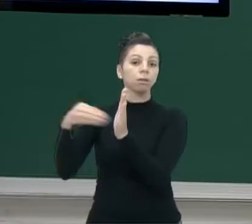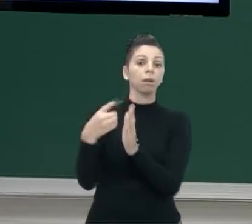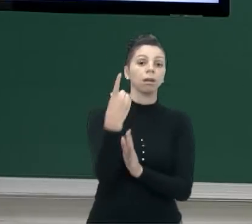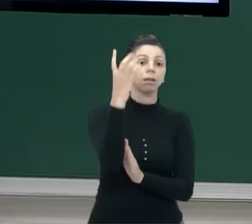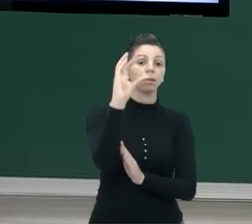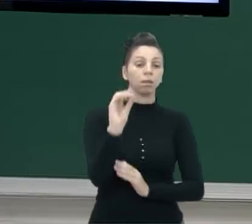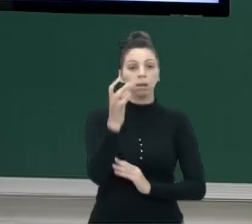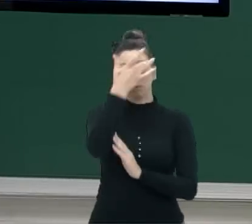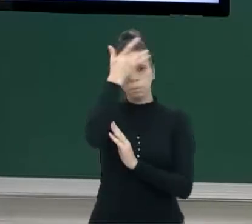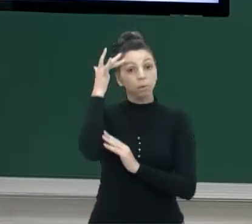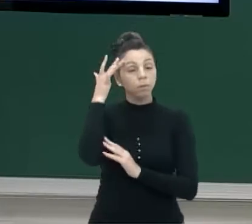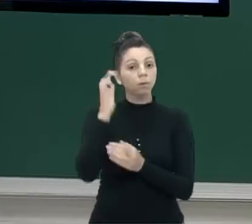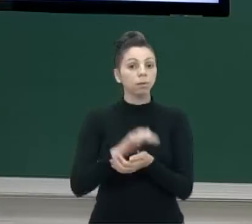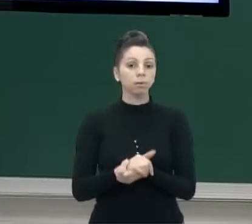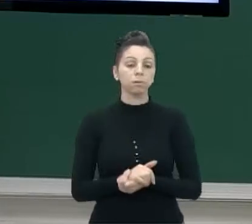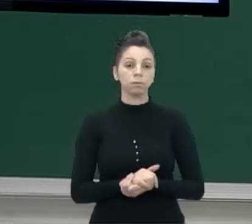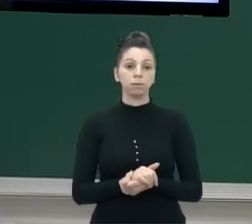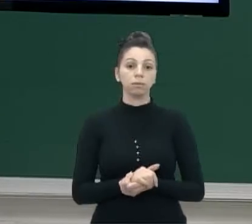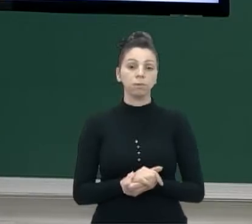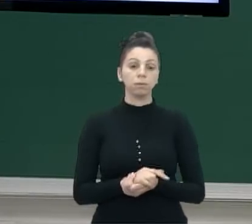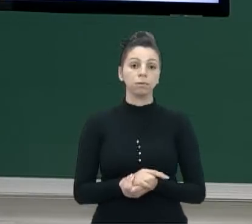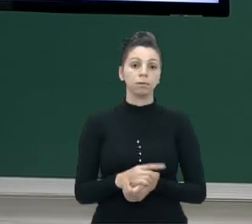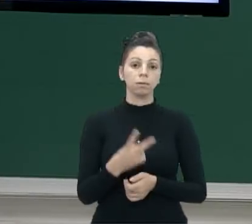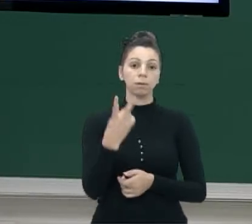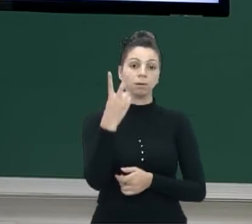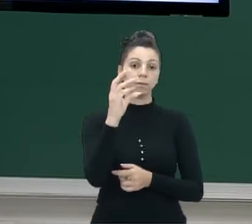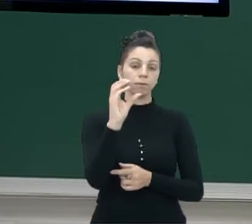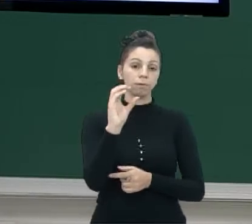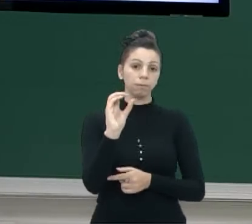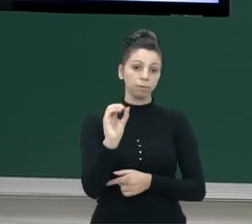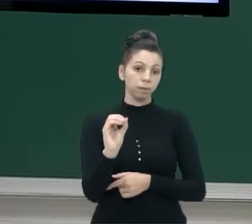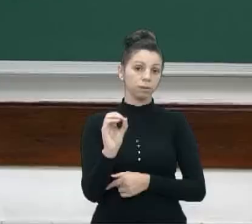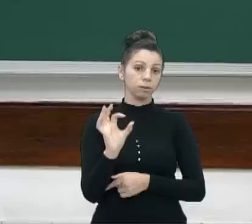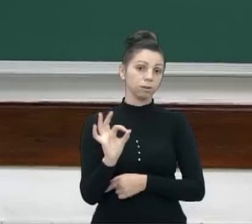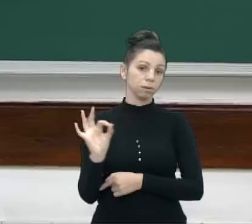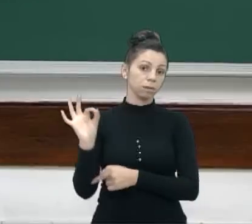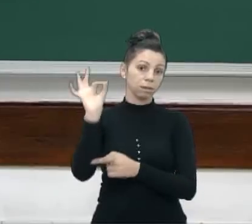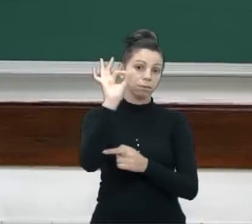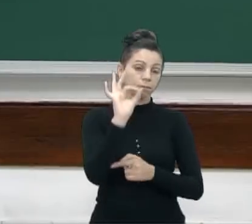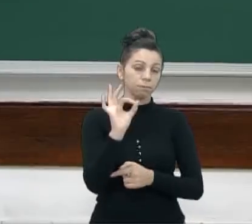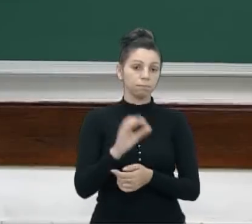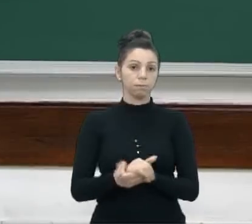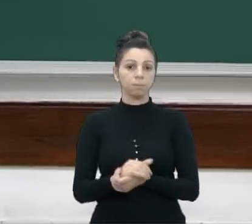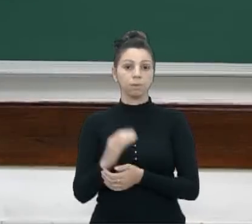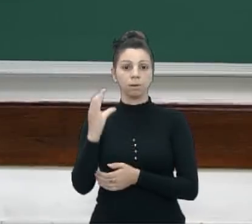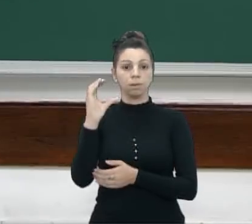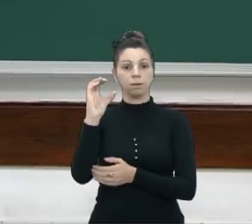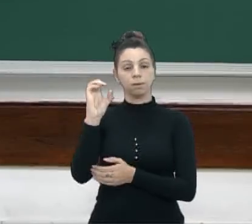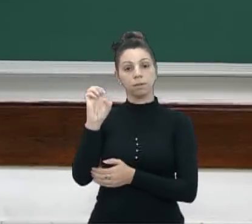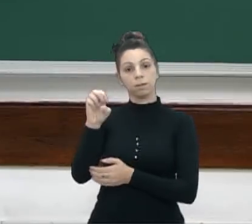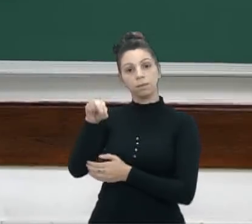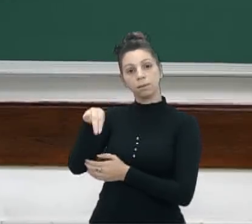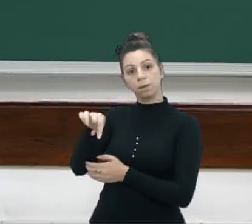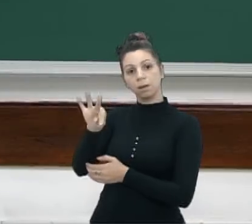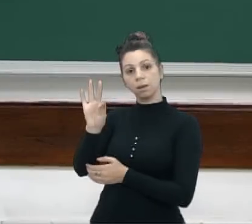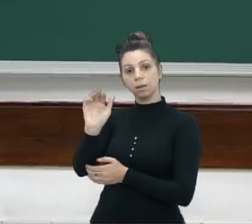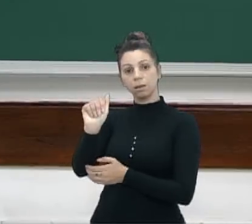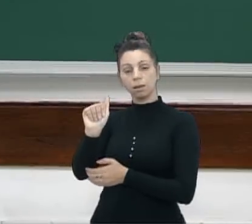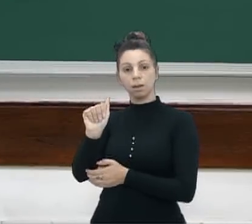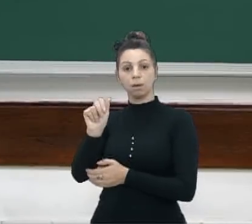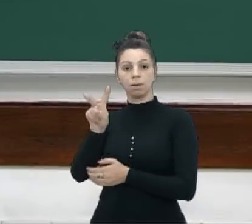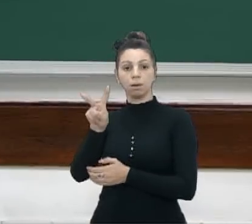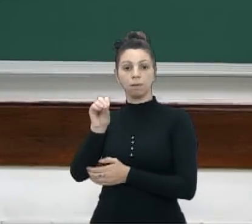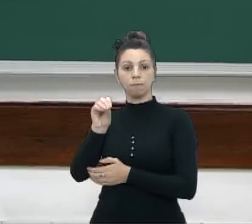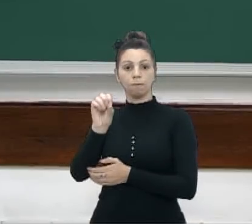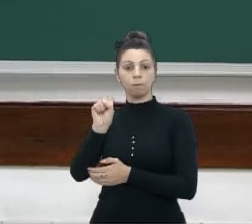9, 10. Ficou quanto? 20 centavos. Lembra do desenho? 1/5 e 2/10, lá na